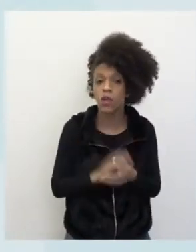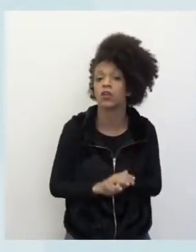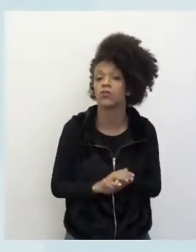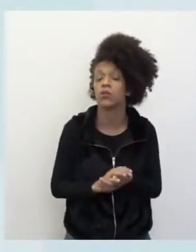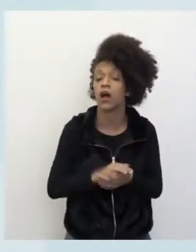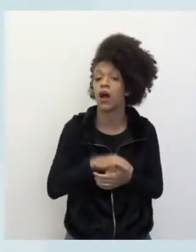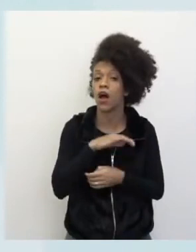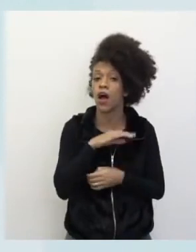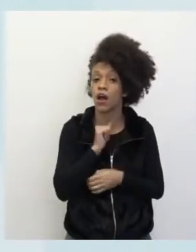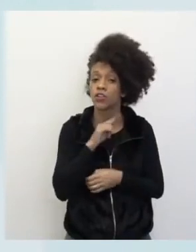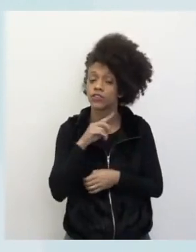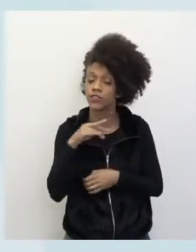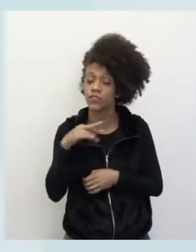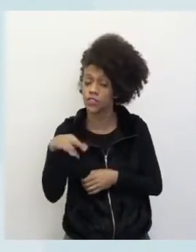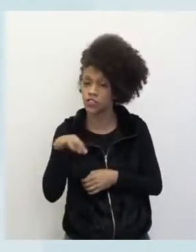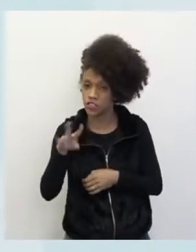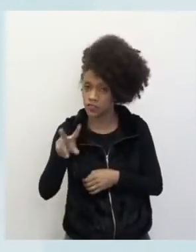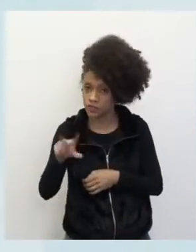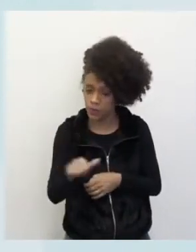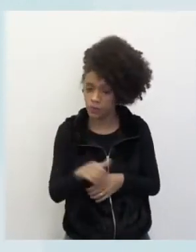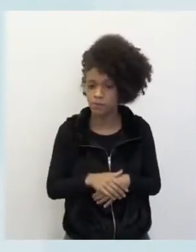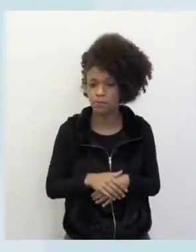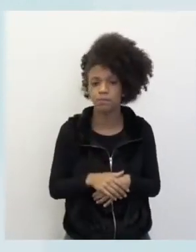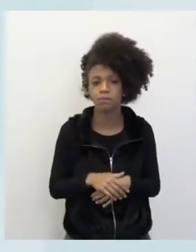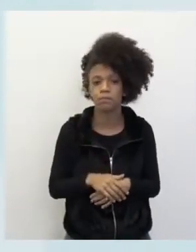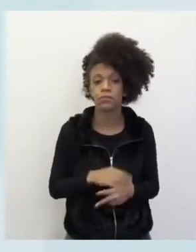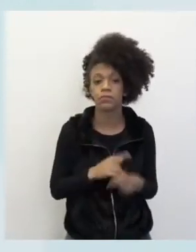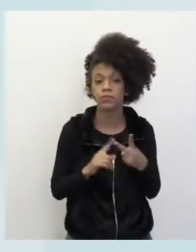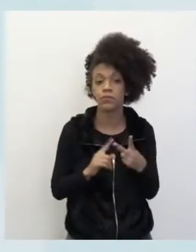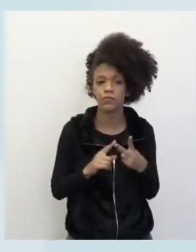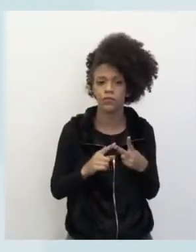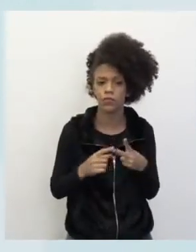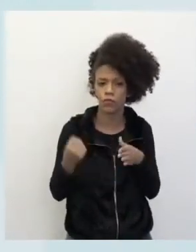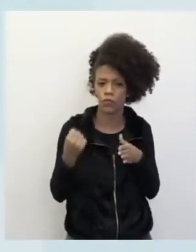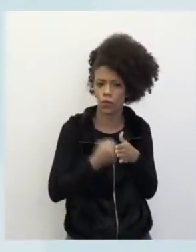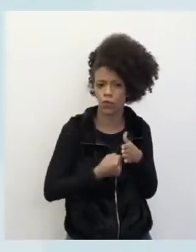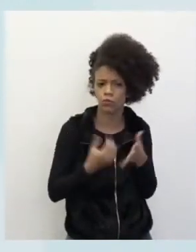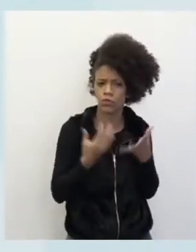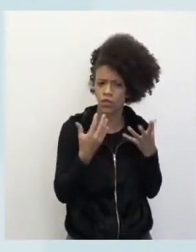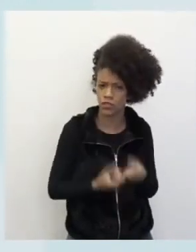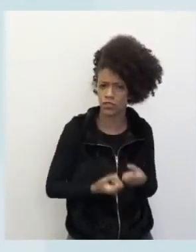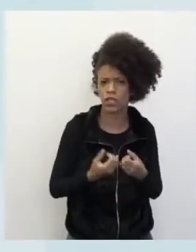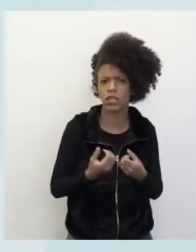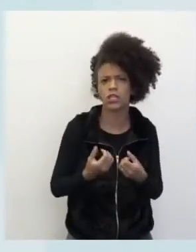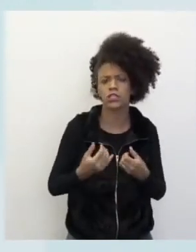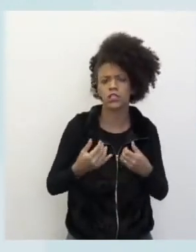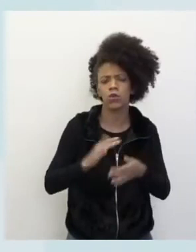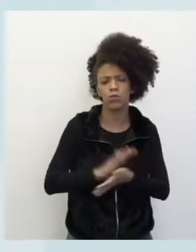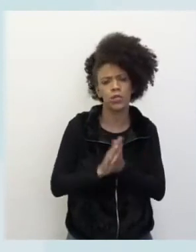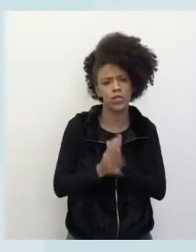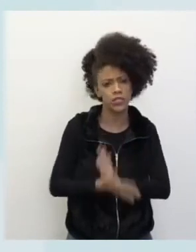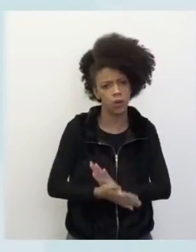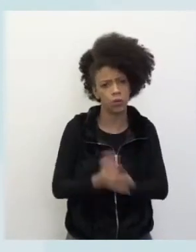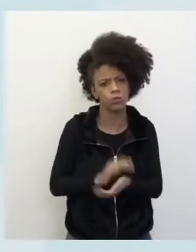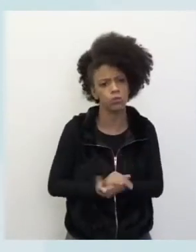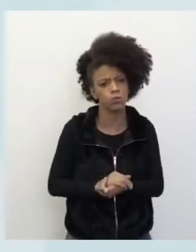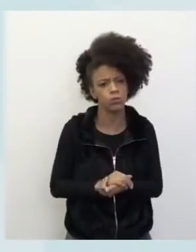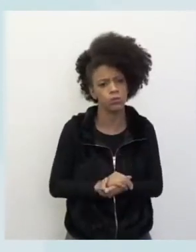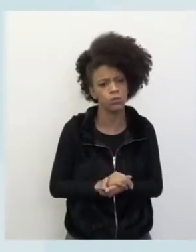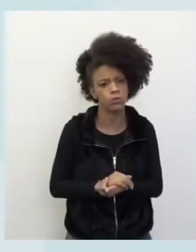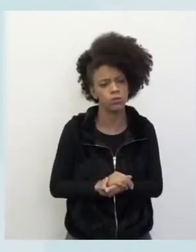adversativa. 2, luta, ponto. Aceita a opressão, ponto. Eu tenho